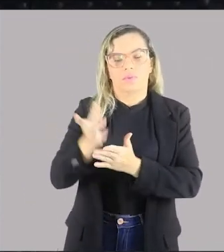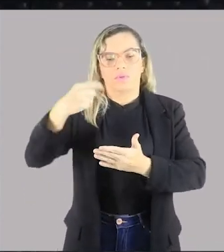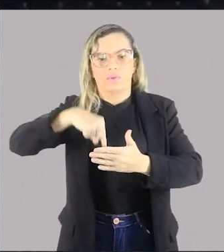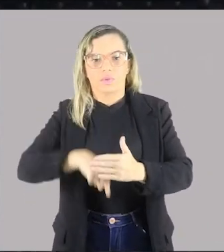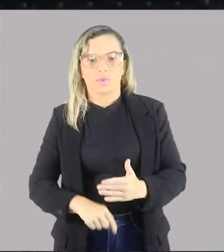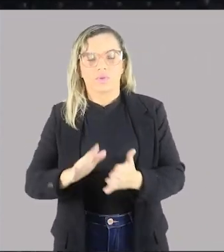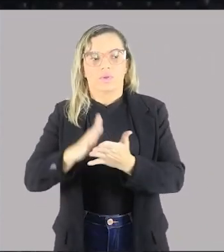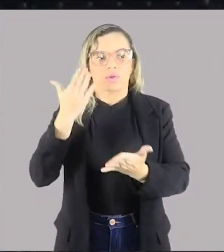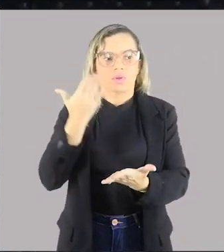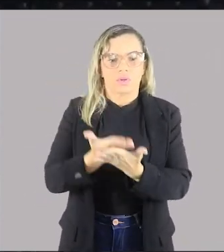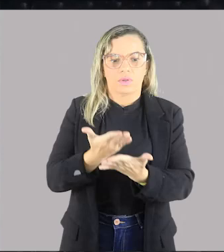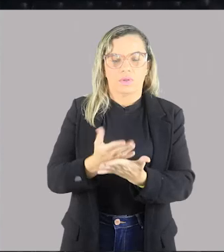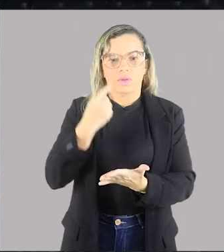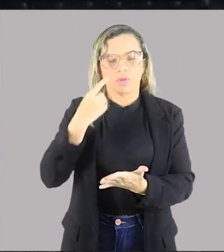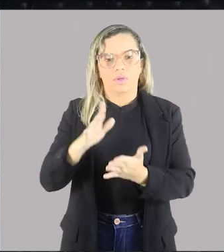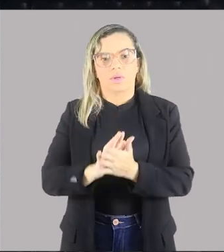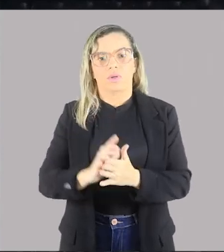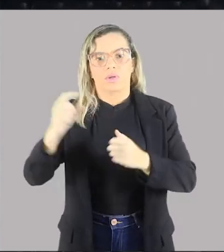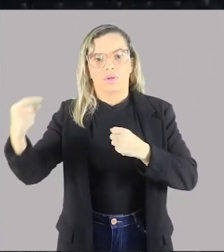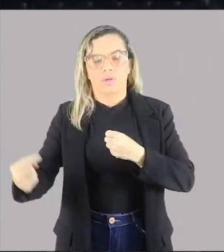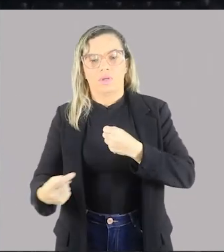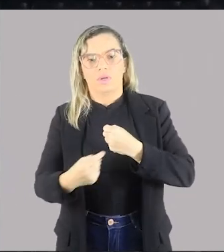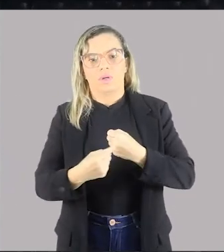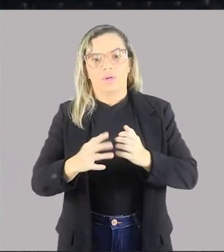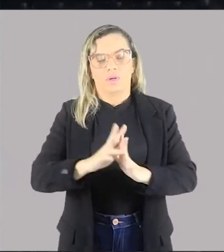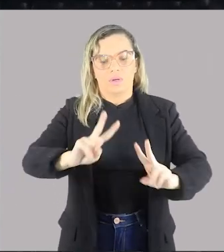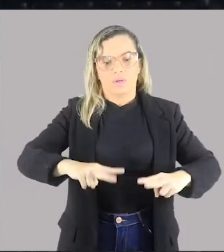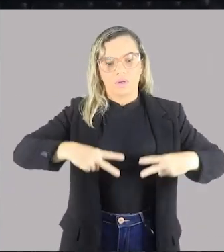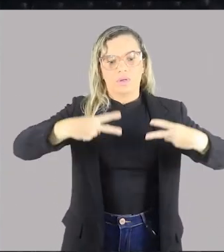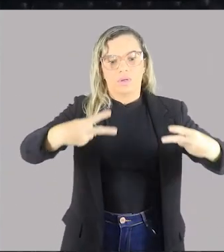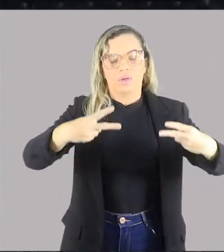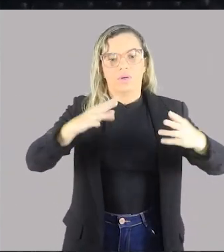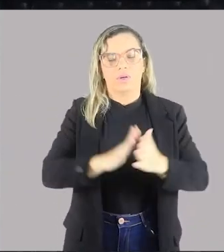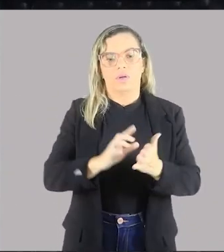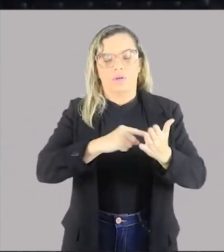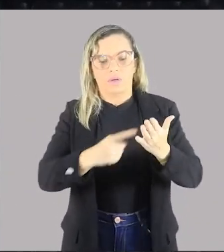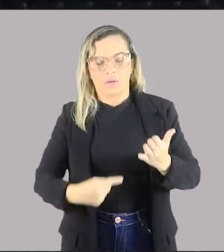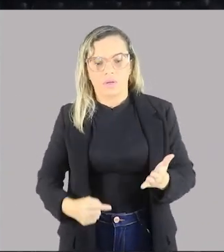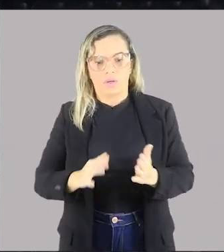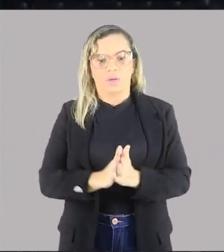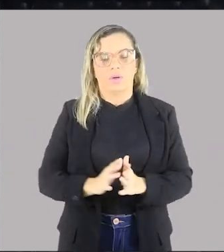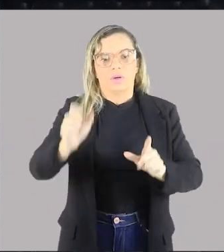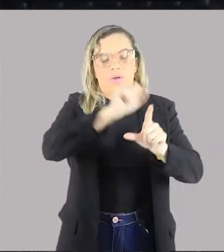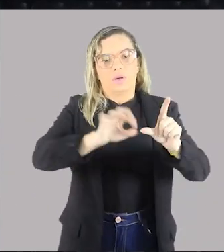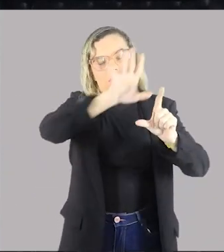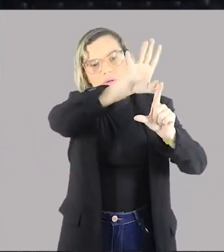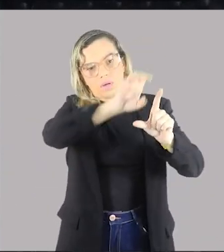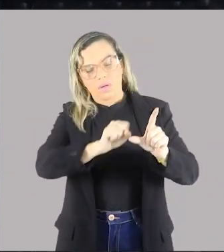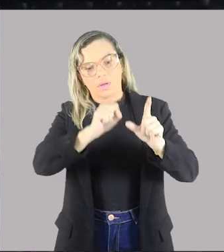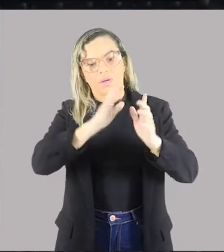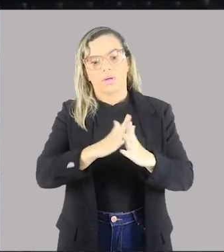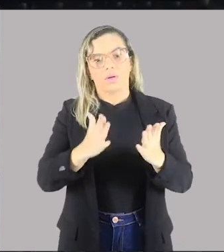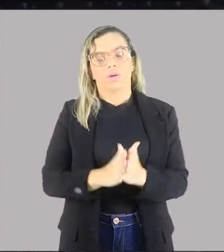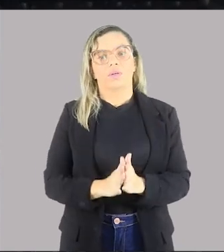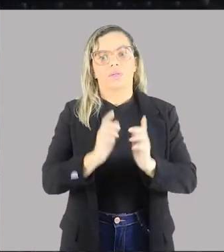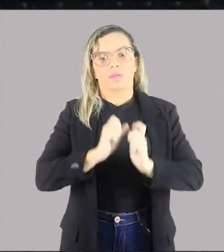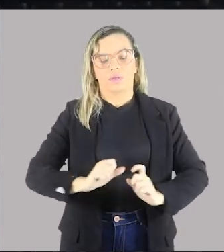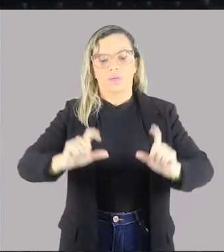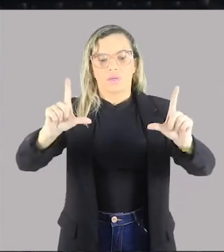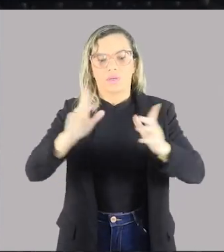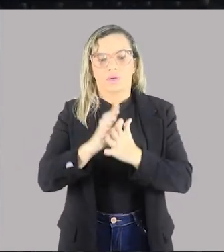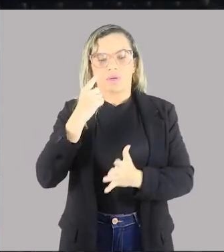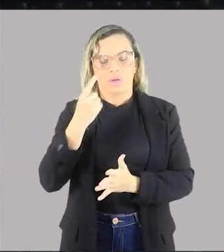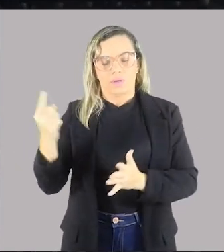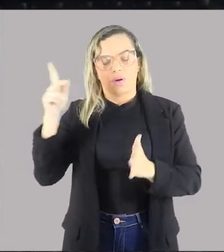os seus estudos, clique no link abaixo aqui para encontrar a apostila ou no QR Code exposto na tela. Eu sou a professora Glenda e nós